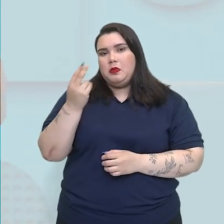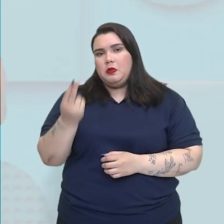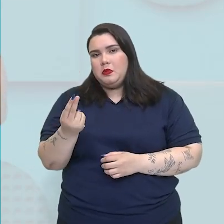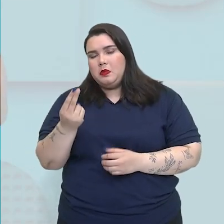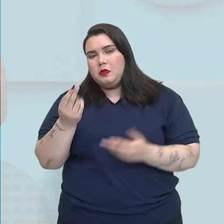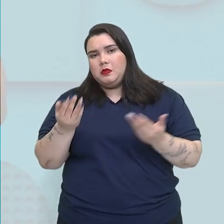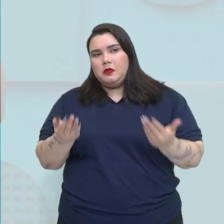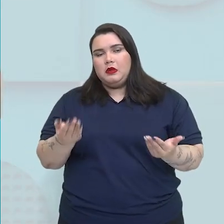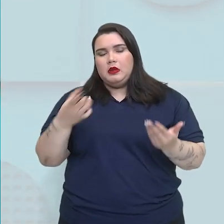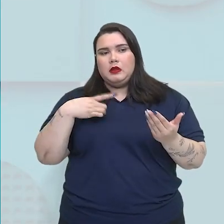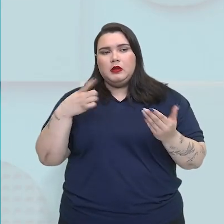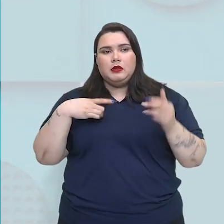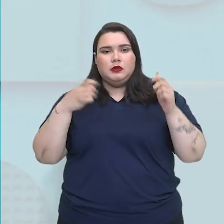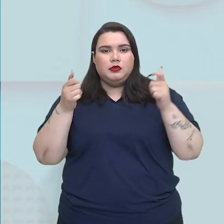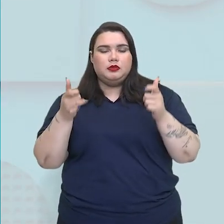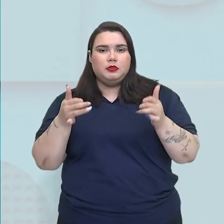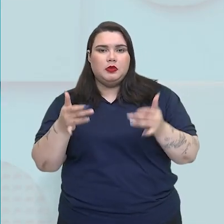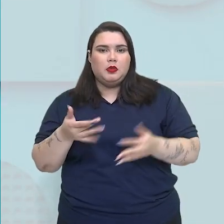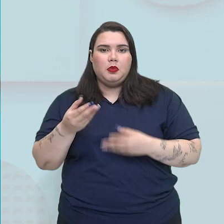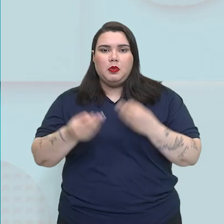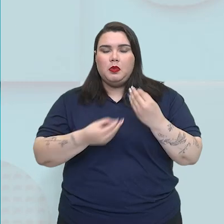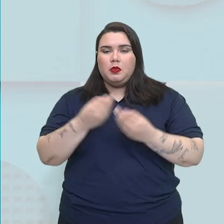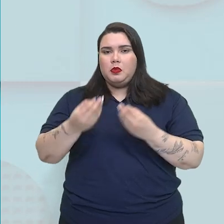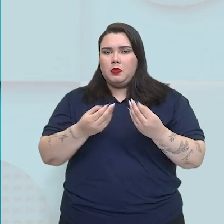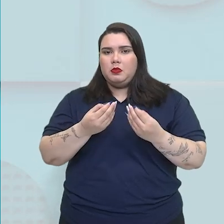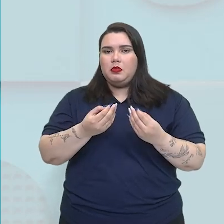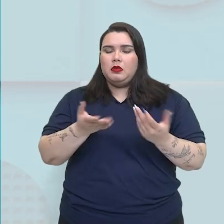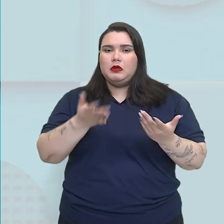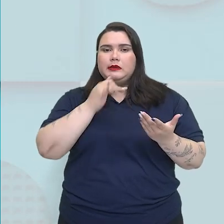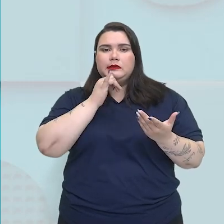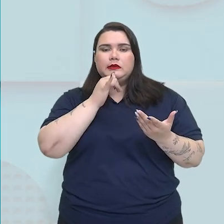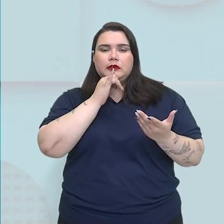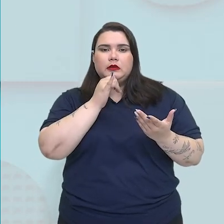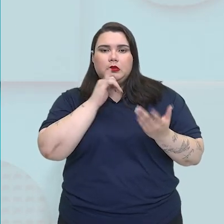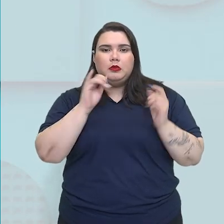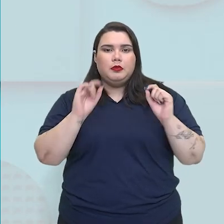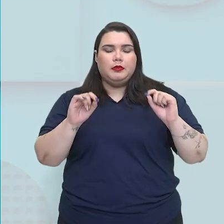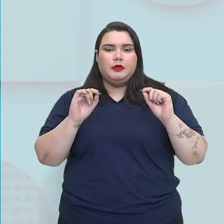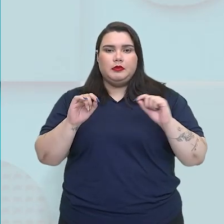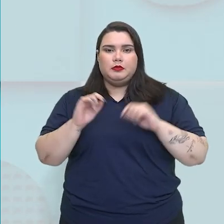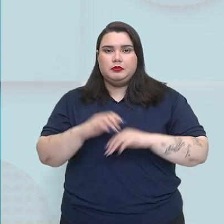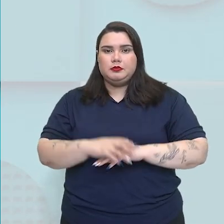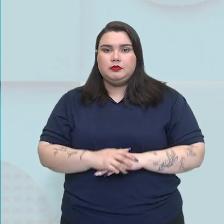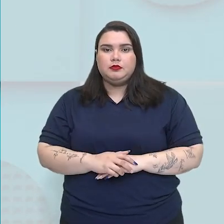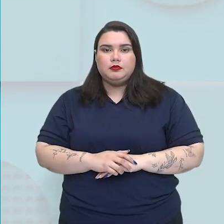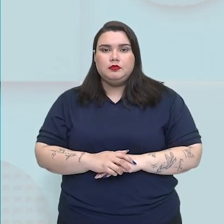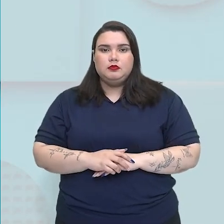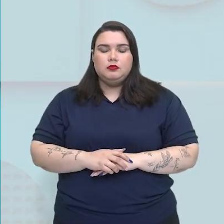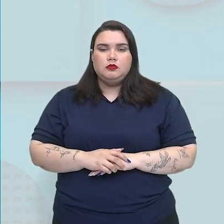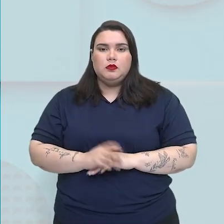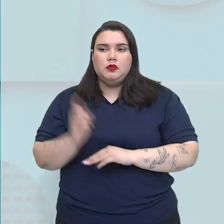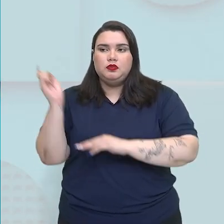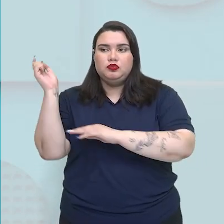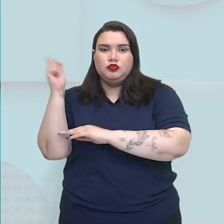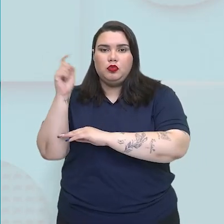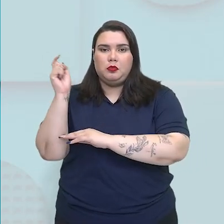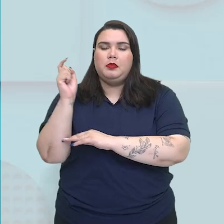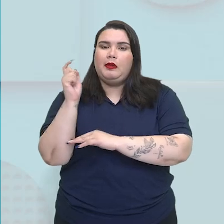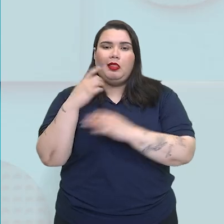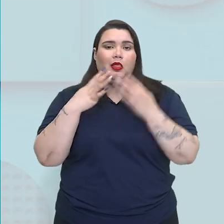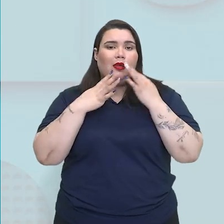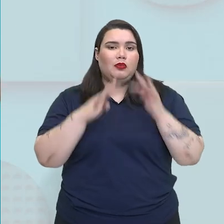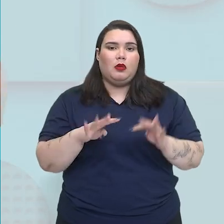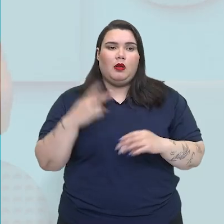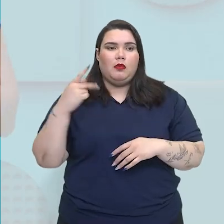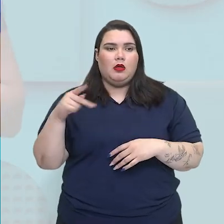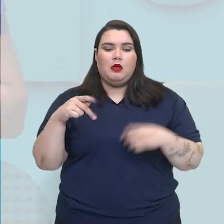para mostrar, como foi o caso aí, em que o escorpião ele não poderia ir contra a